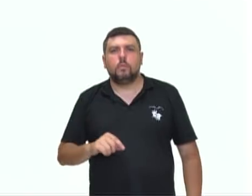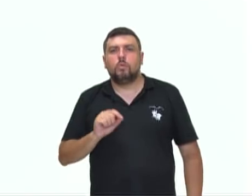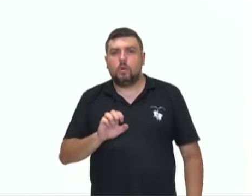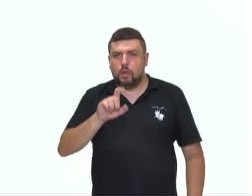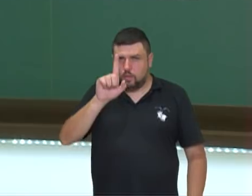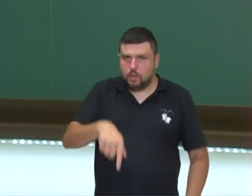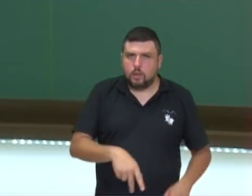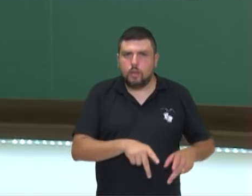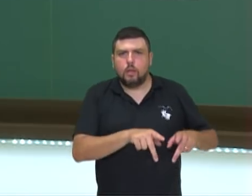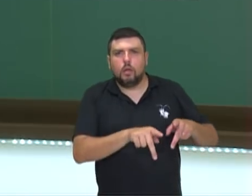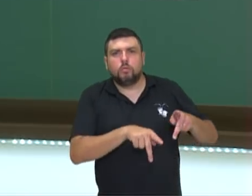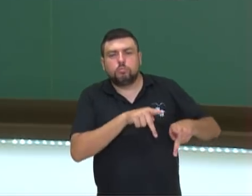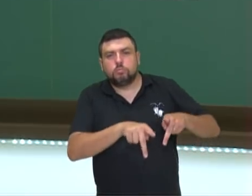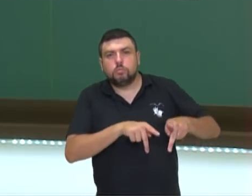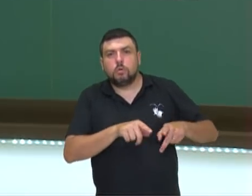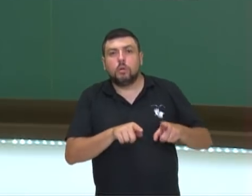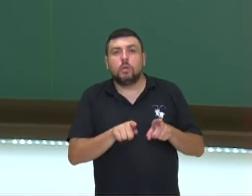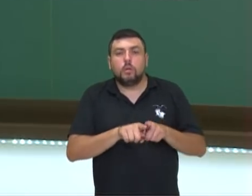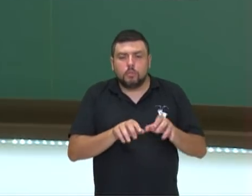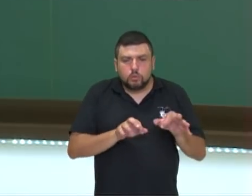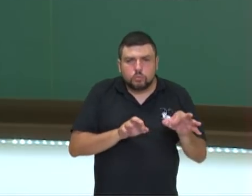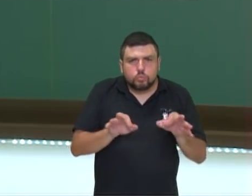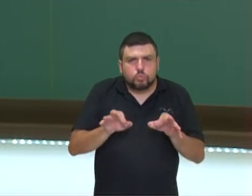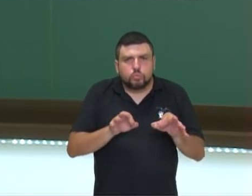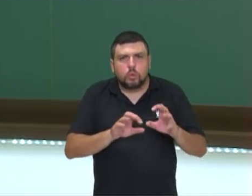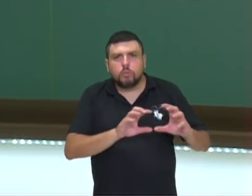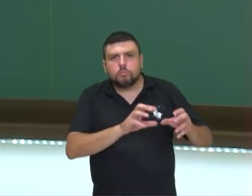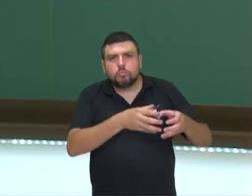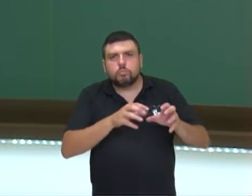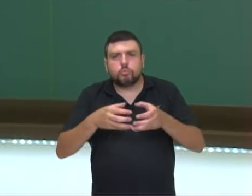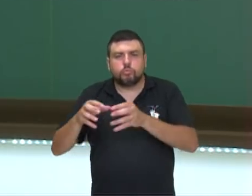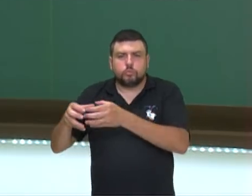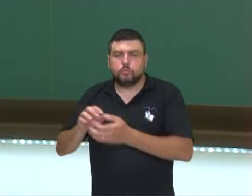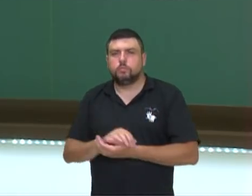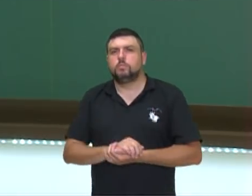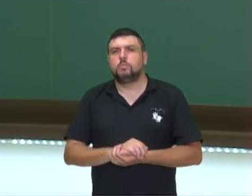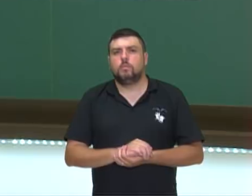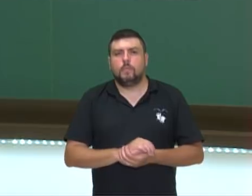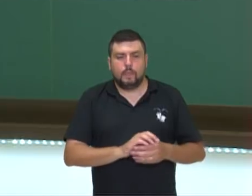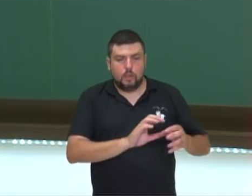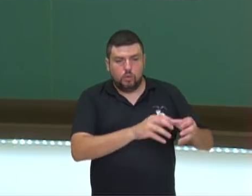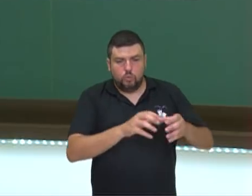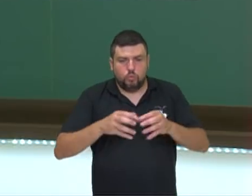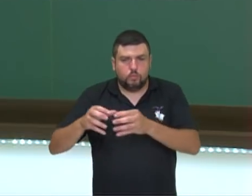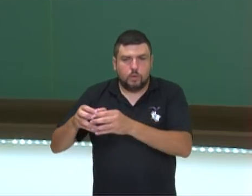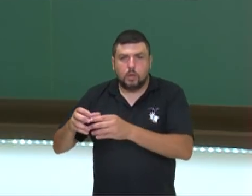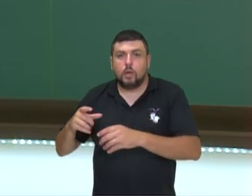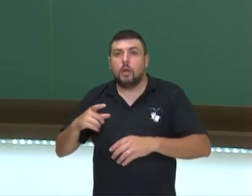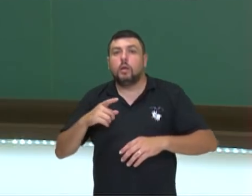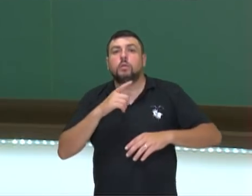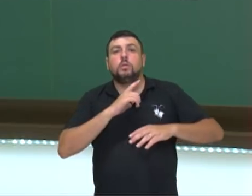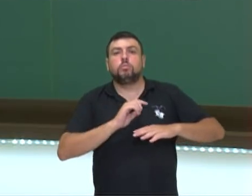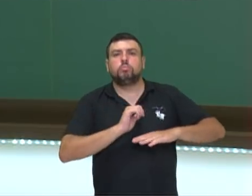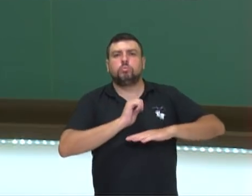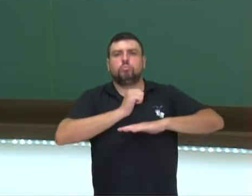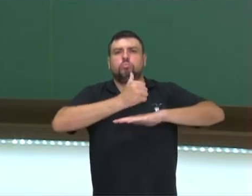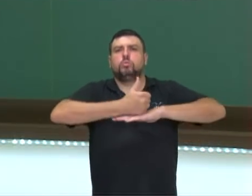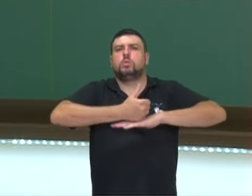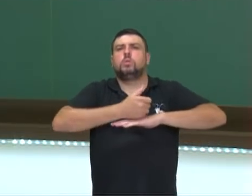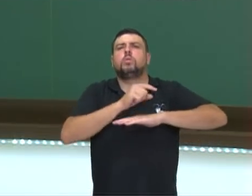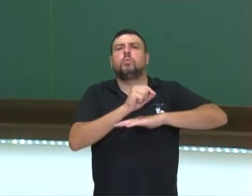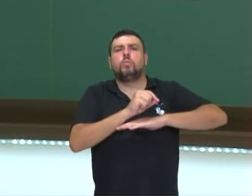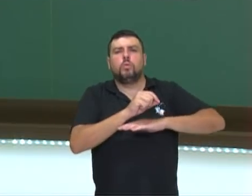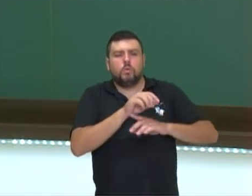e organizada em companhias. Essas companhias eram chefiadas por pessoas influentes na sua